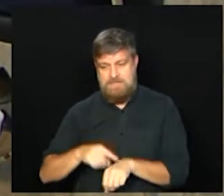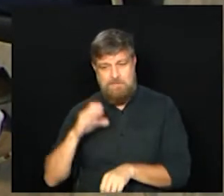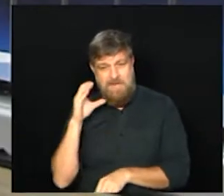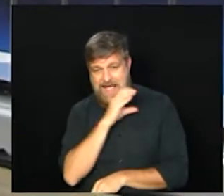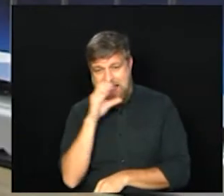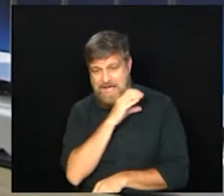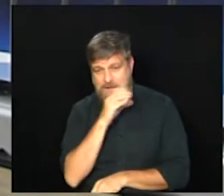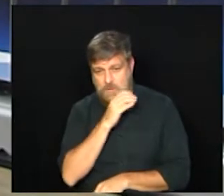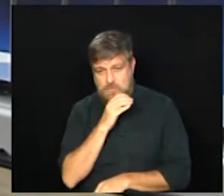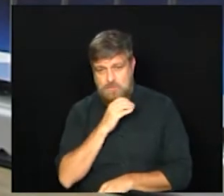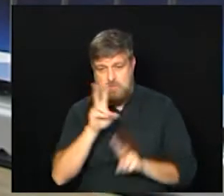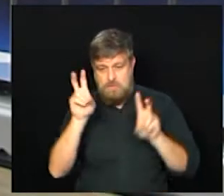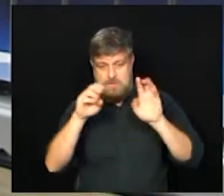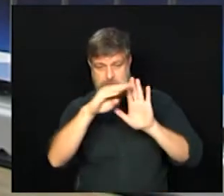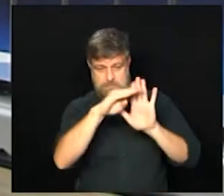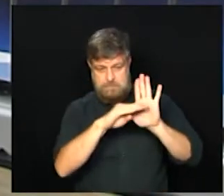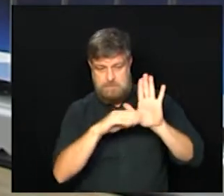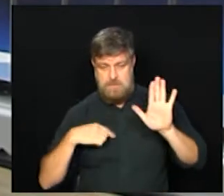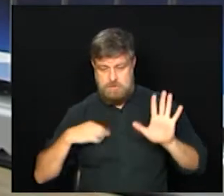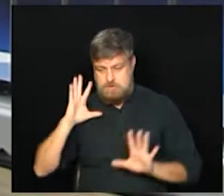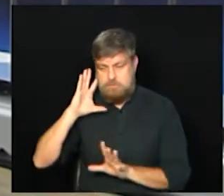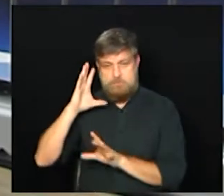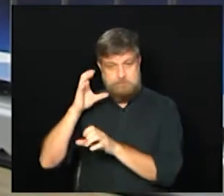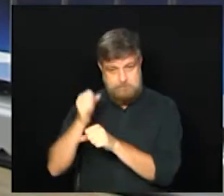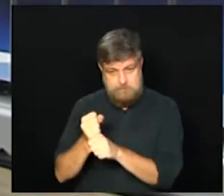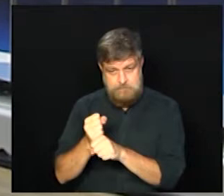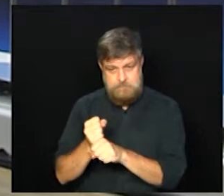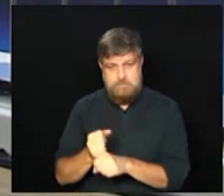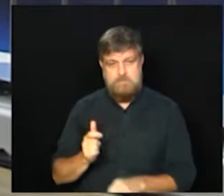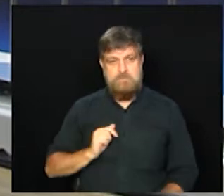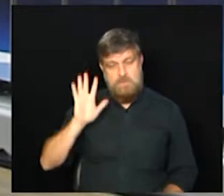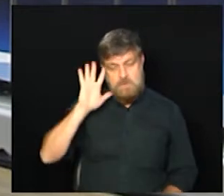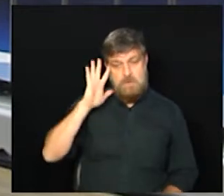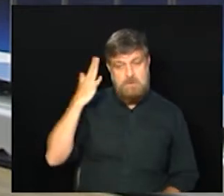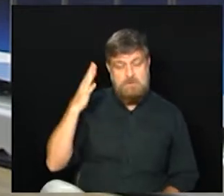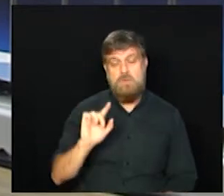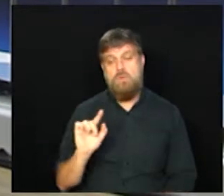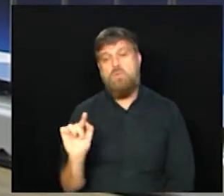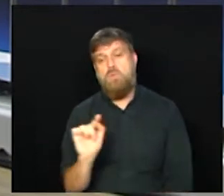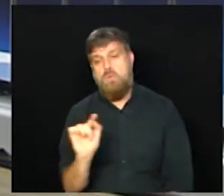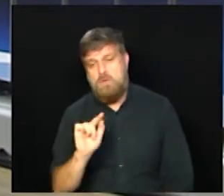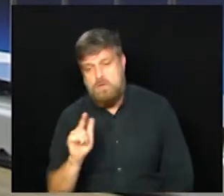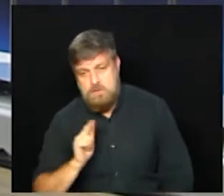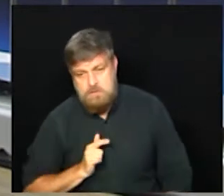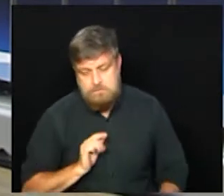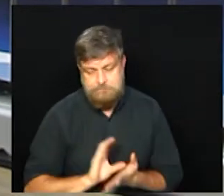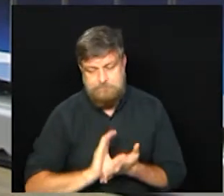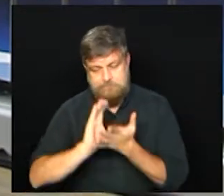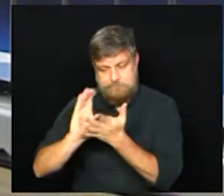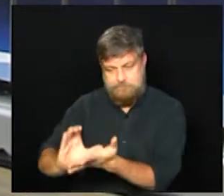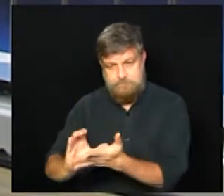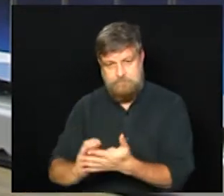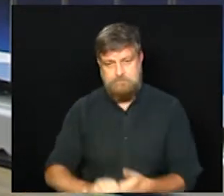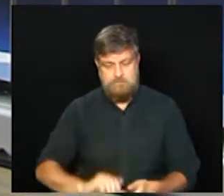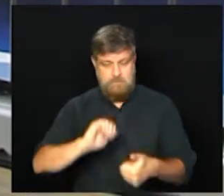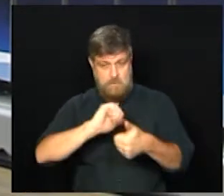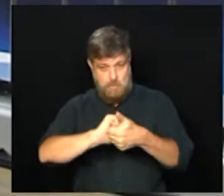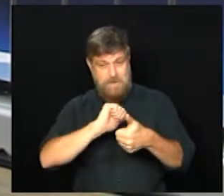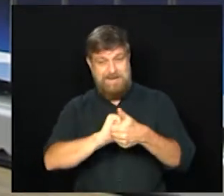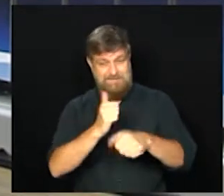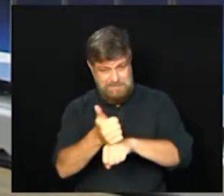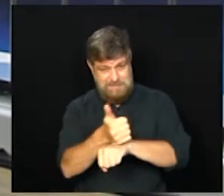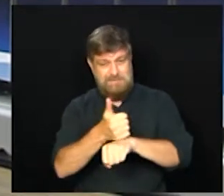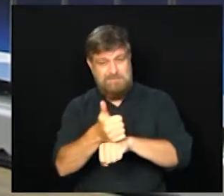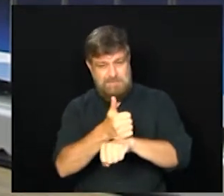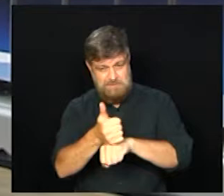Questão de Ordem, a gente já chegou em possíveis soluções. Mais investimento, qualificação dos profissionais para